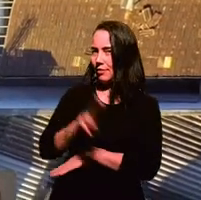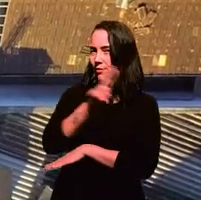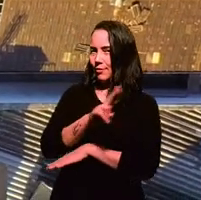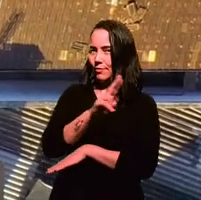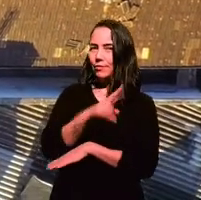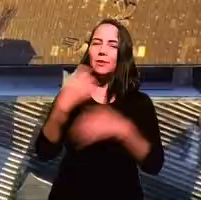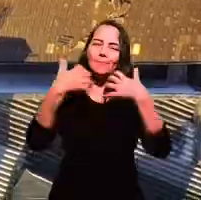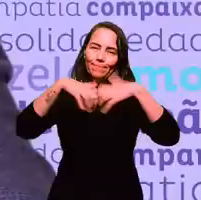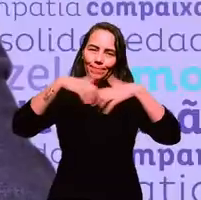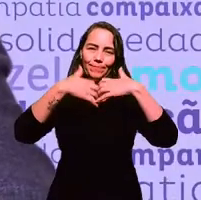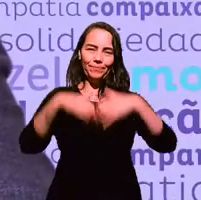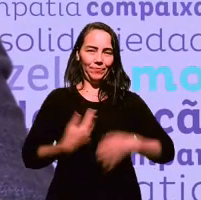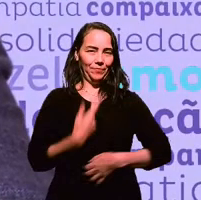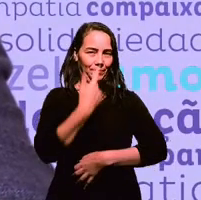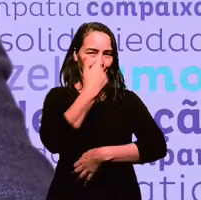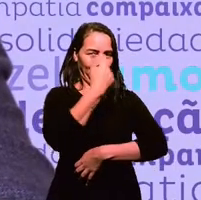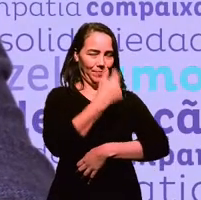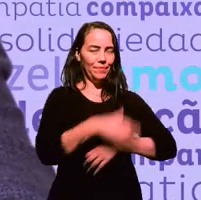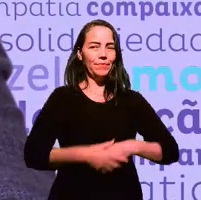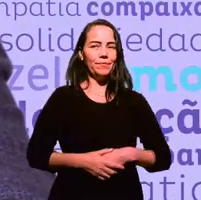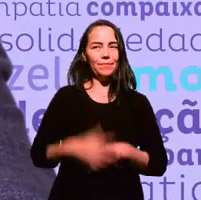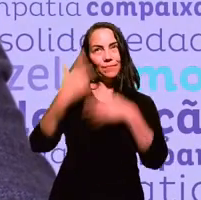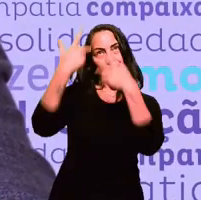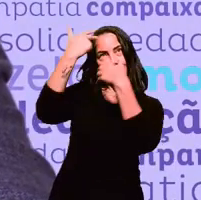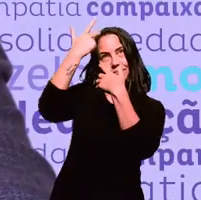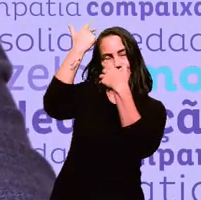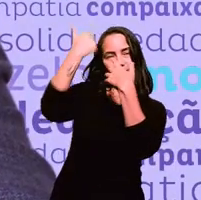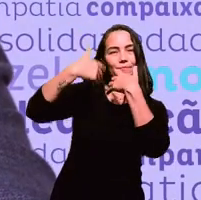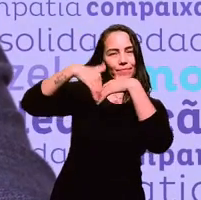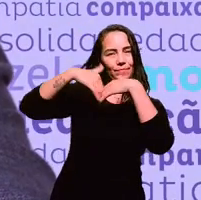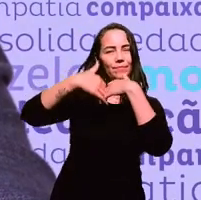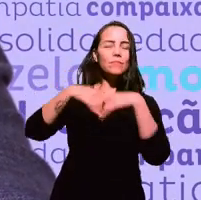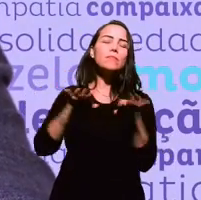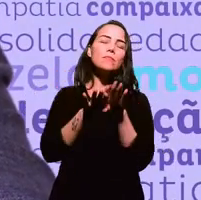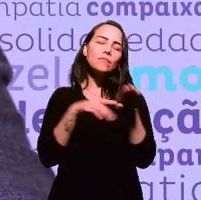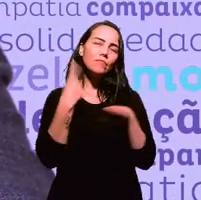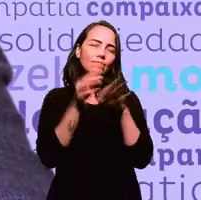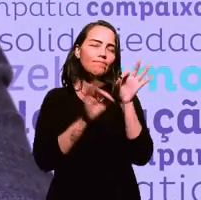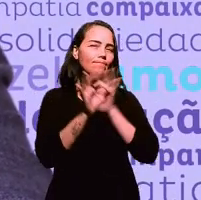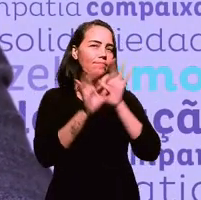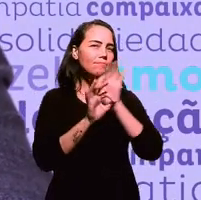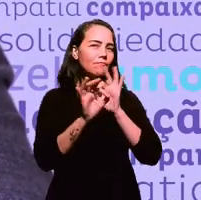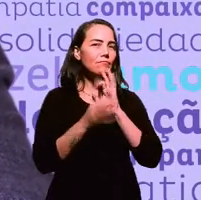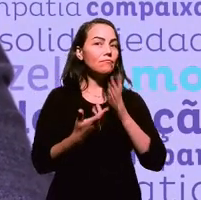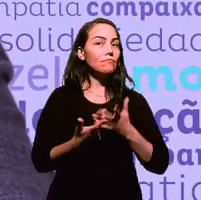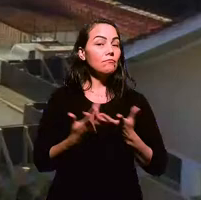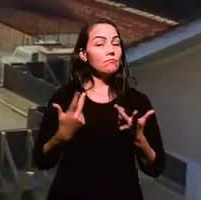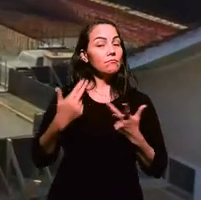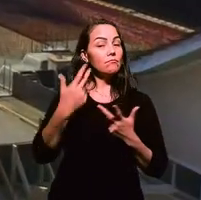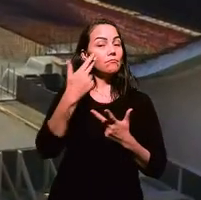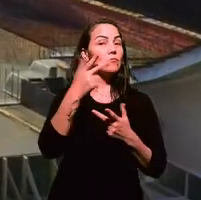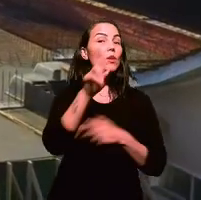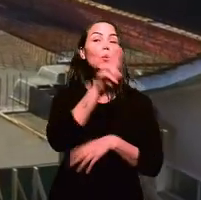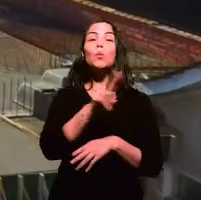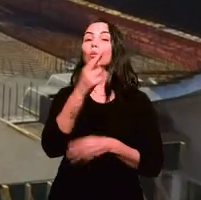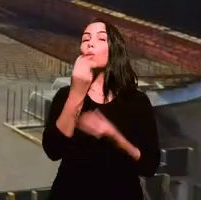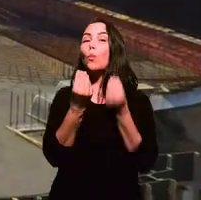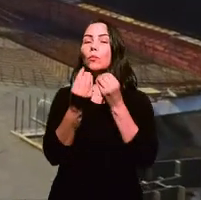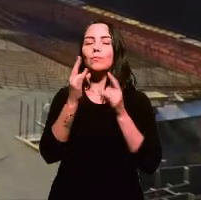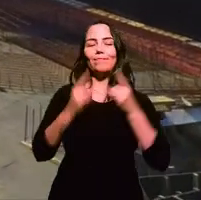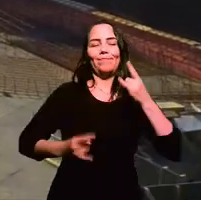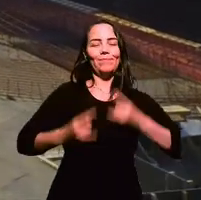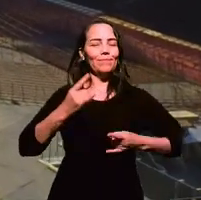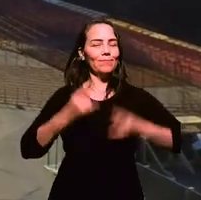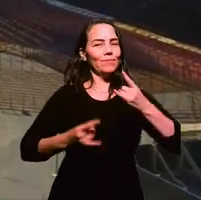a neurocirurgia. O nosso plano também é começar com cirurgias robóticas. Então essa é